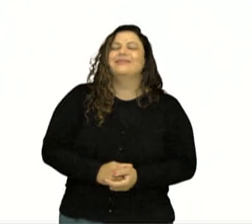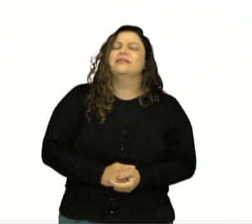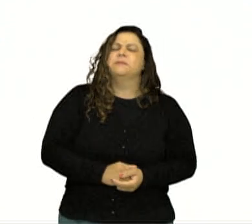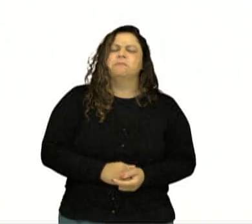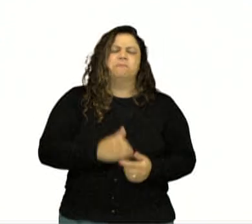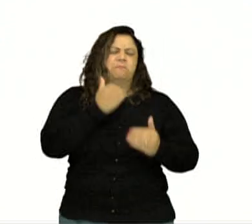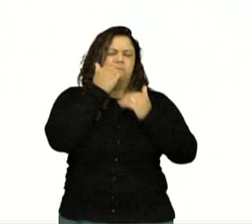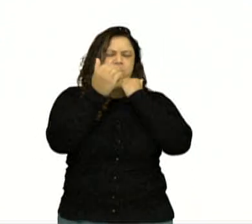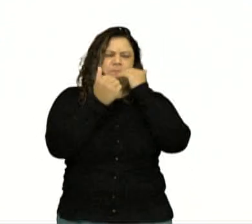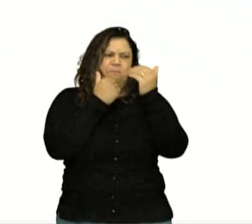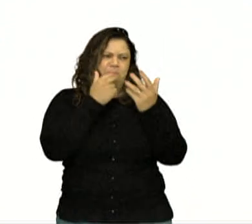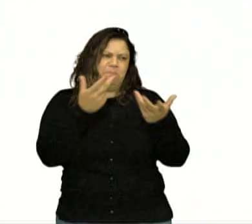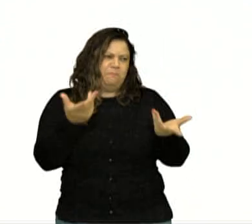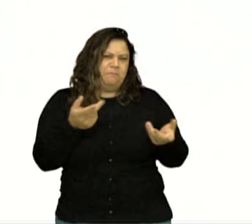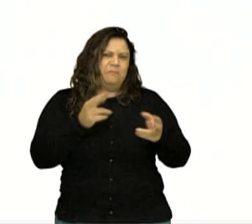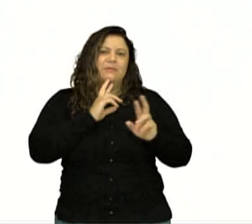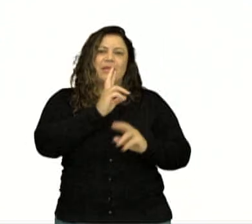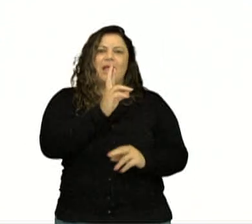vida com Antero.